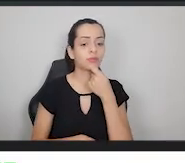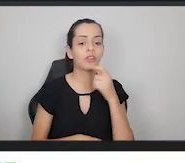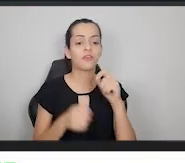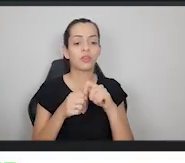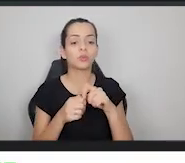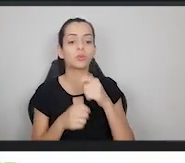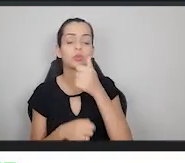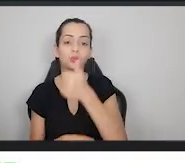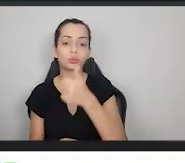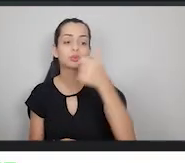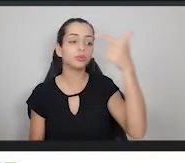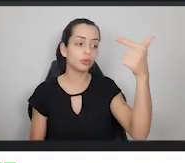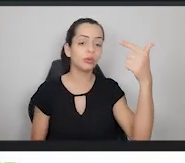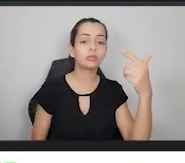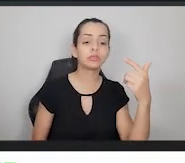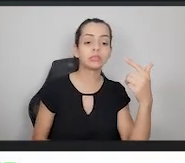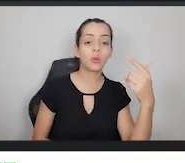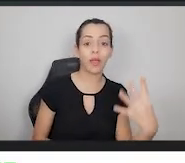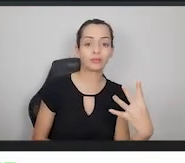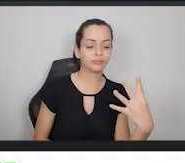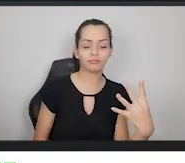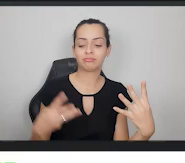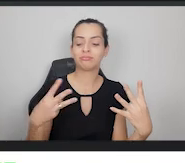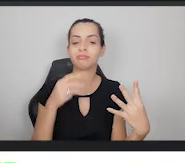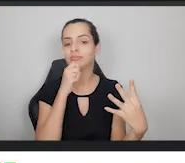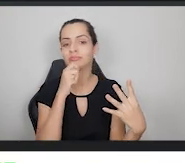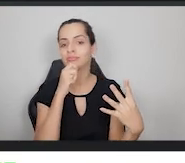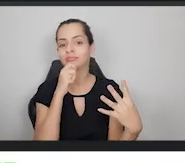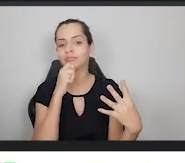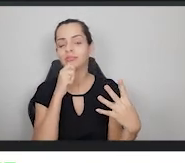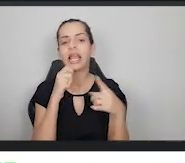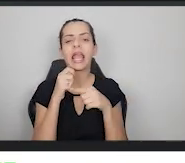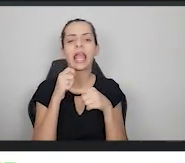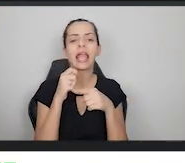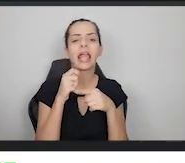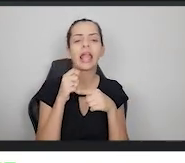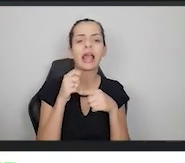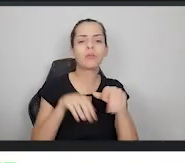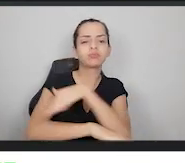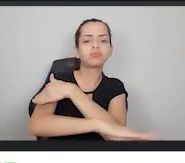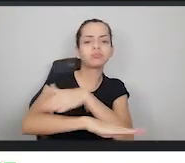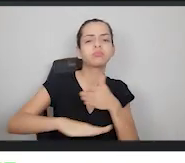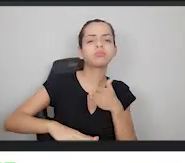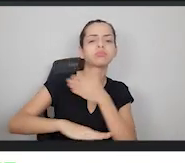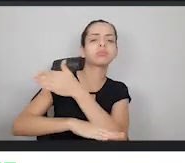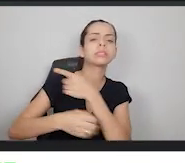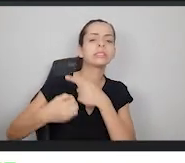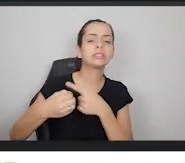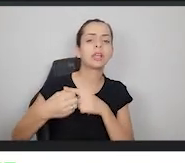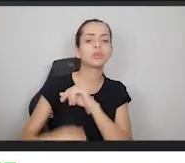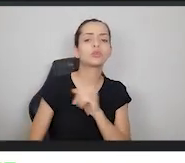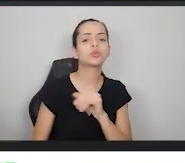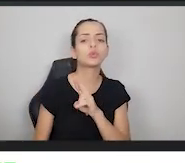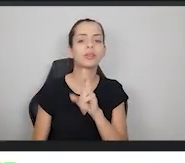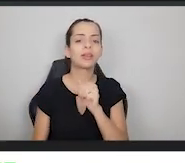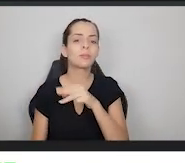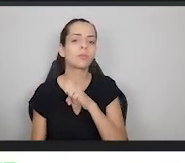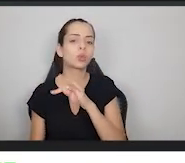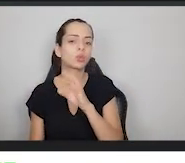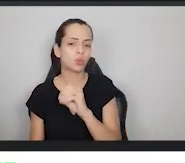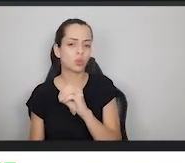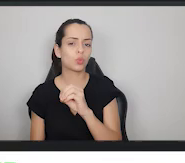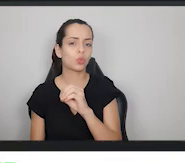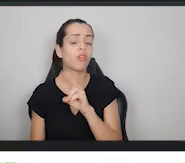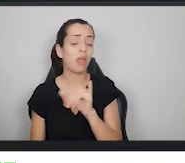Montes Claros 4 lá próximo ao Sapucaia, ao Parque Sapucaia. Mas cadê a 3? A 3 ela vai ser colocada do lado de cá, porque ela